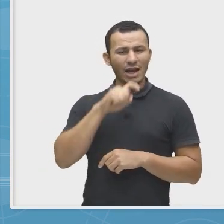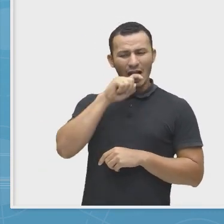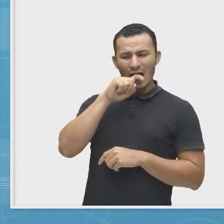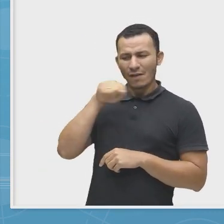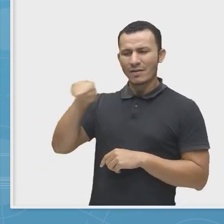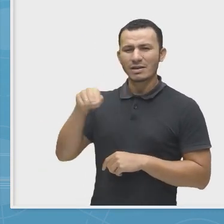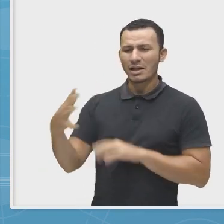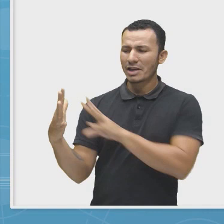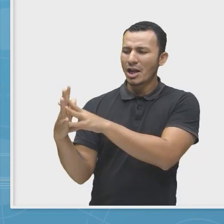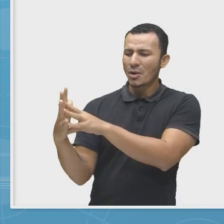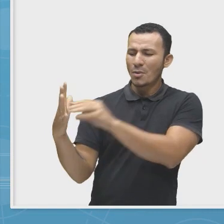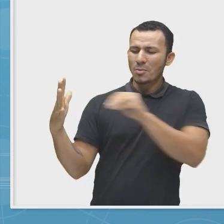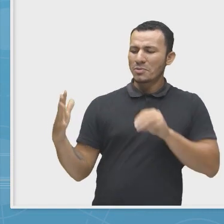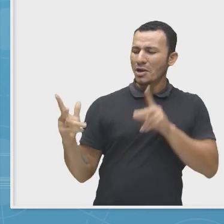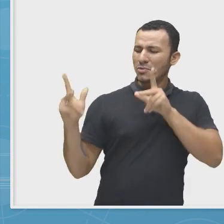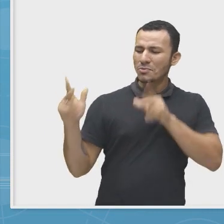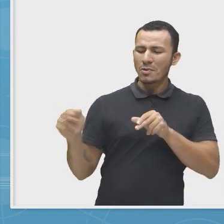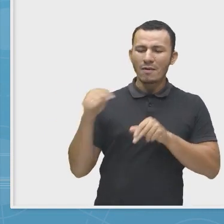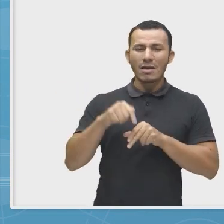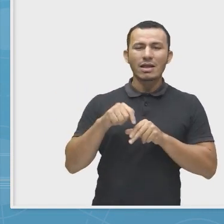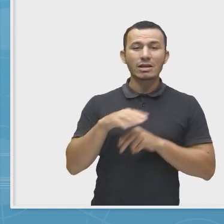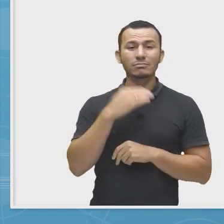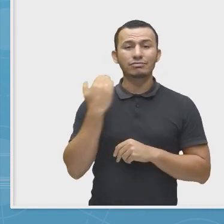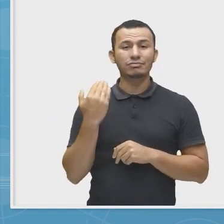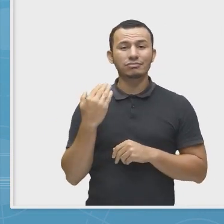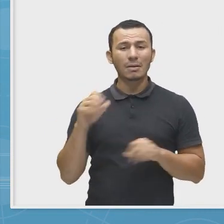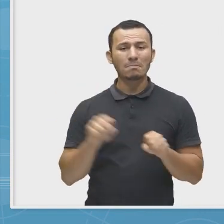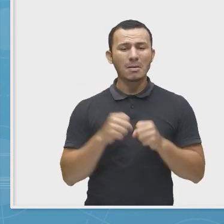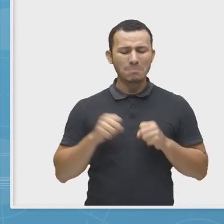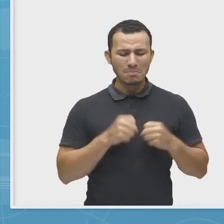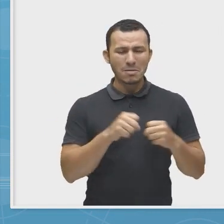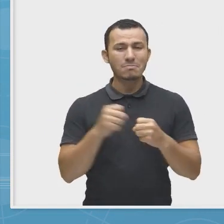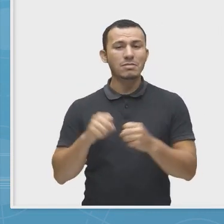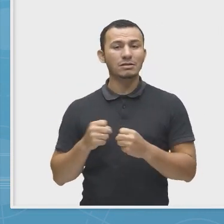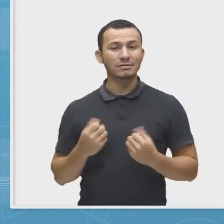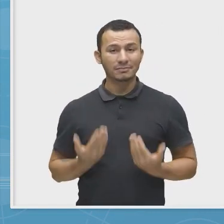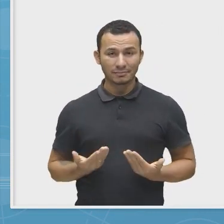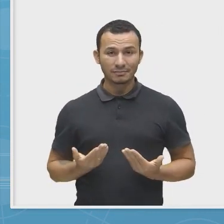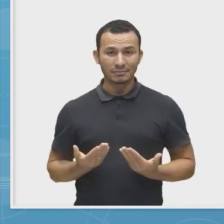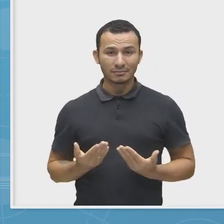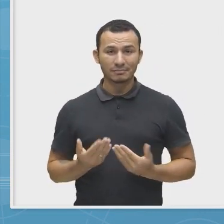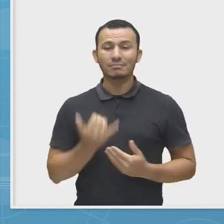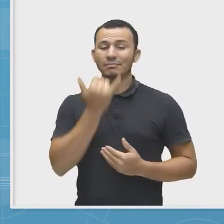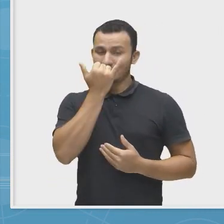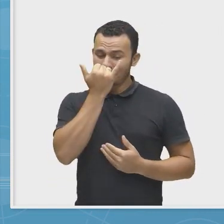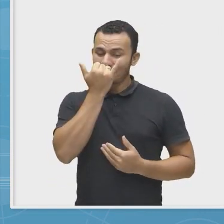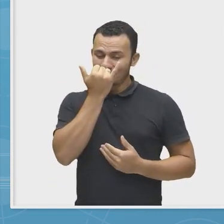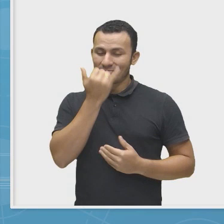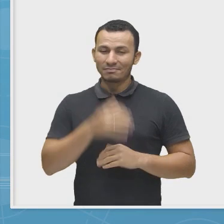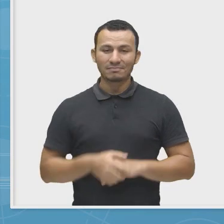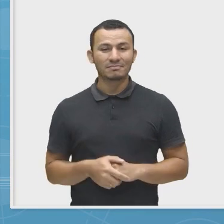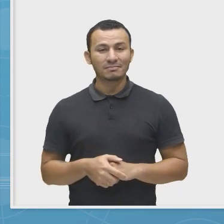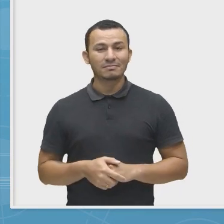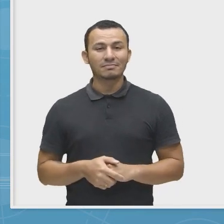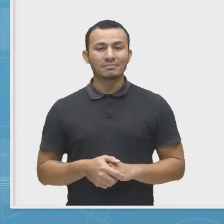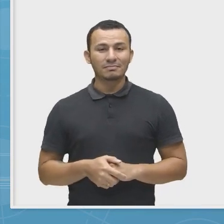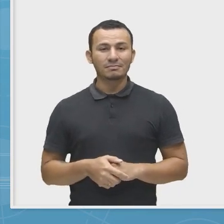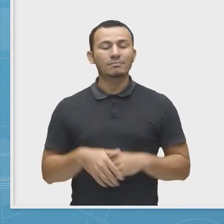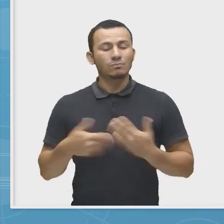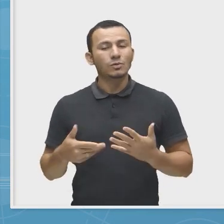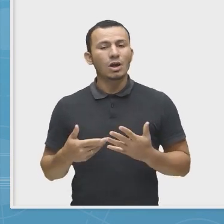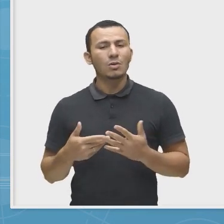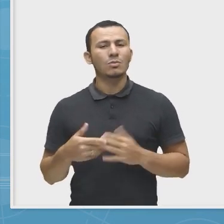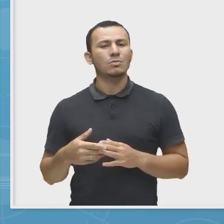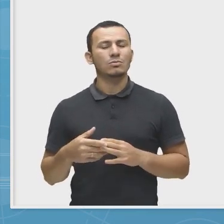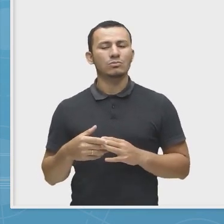imitar a cobra e ela morreu, né? Ela se deu mal, ela morreu. Então, o ditado popular